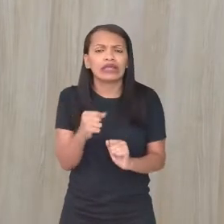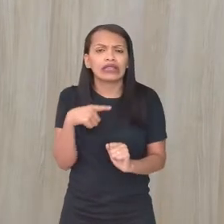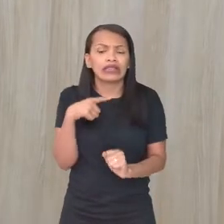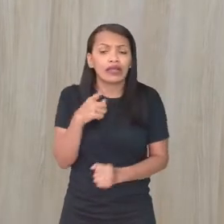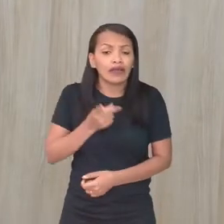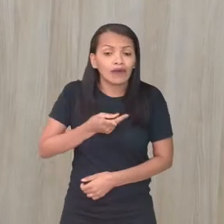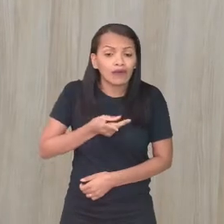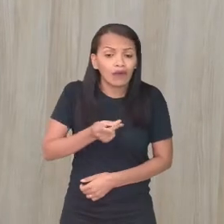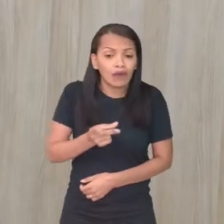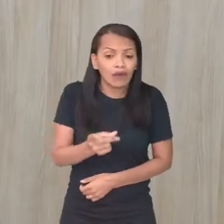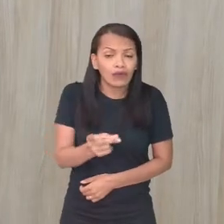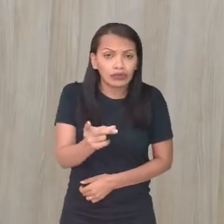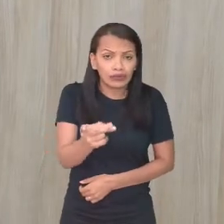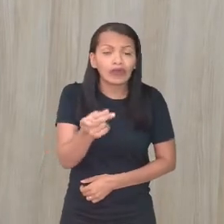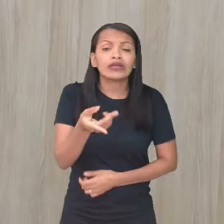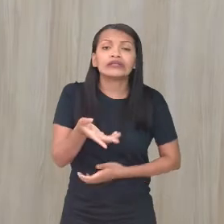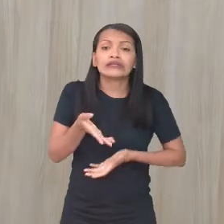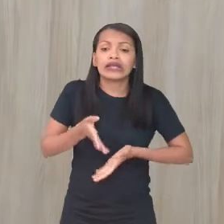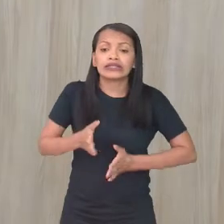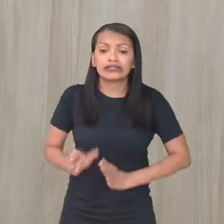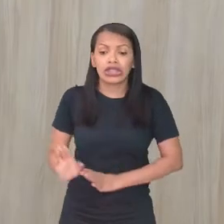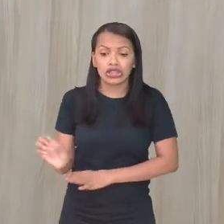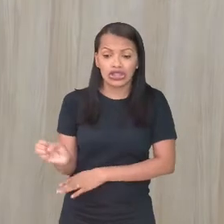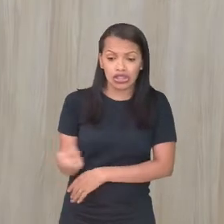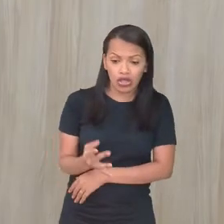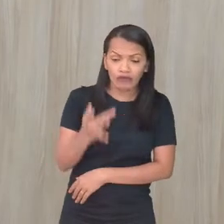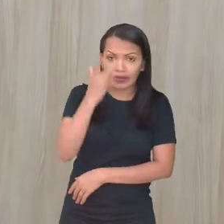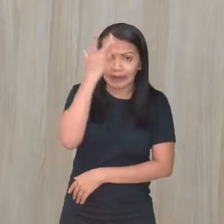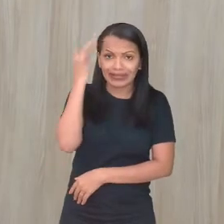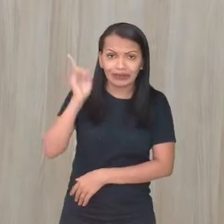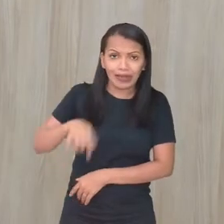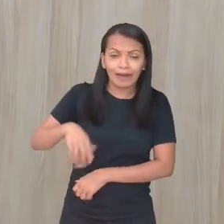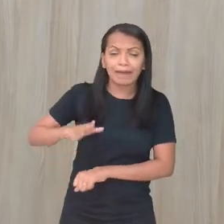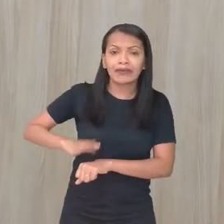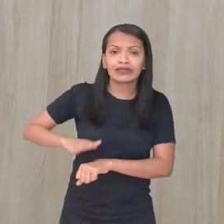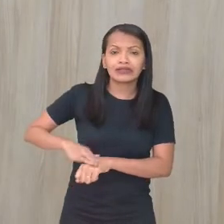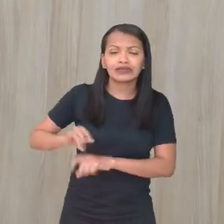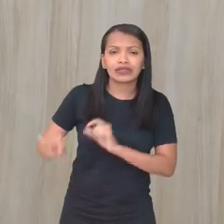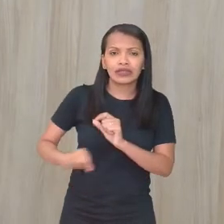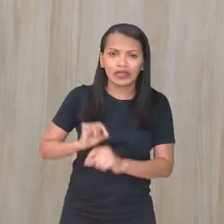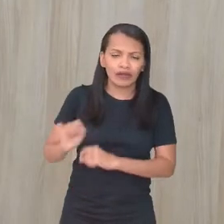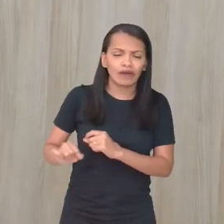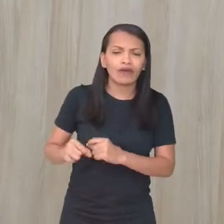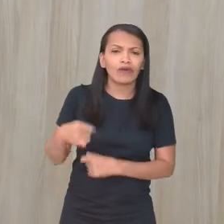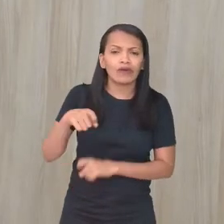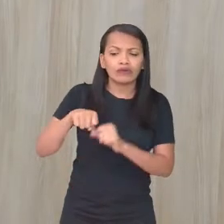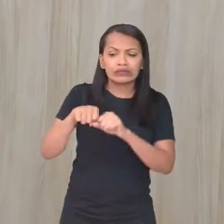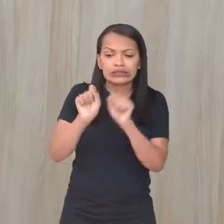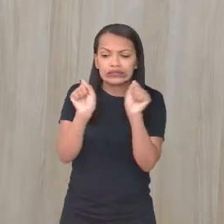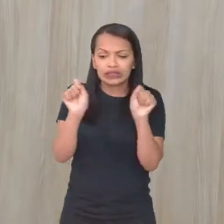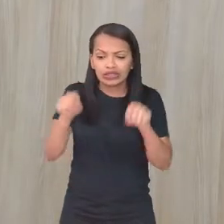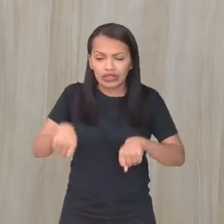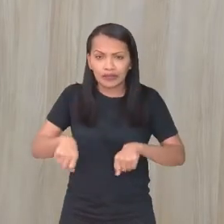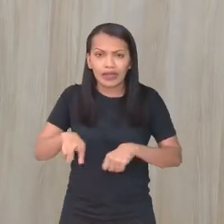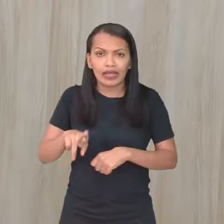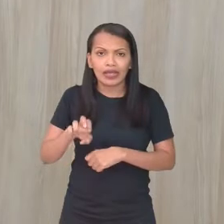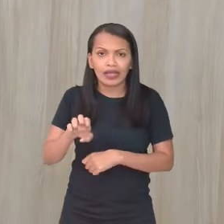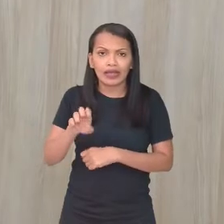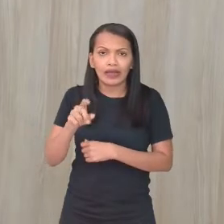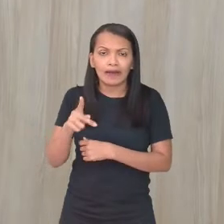no mundo, para poder nascer novas pessoas, é necessário o funcionamento desse sistema reprodutor.